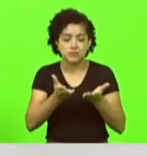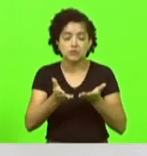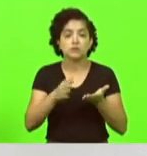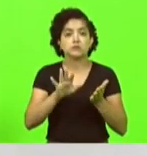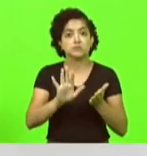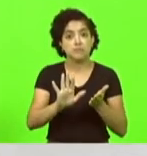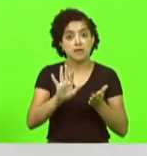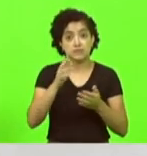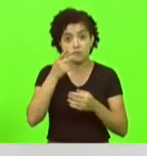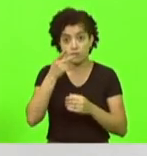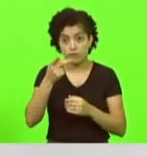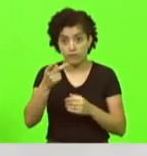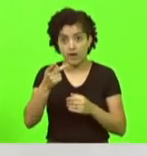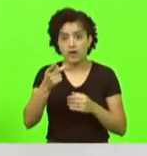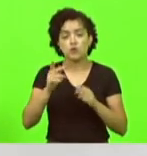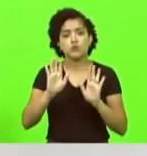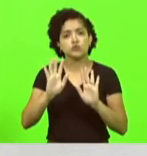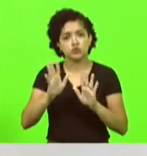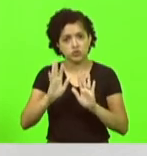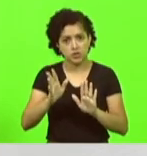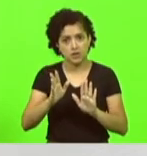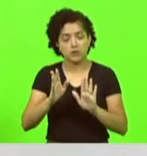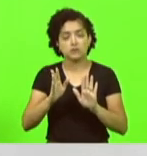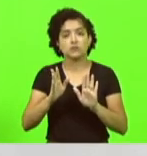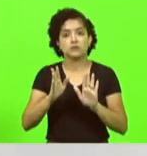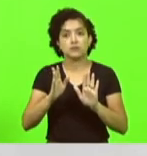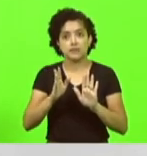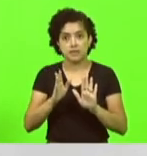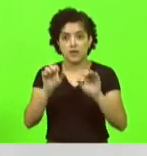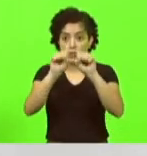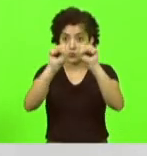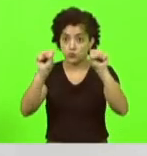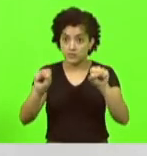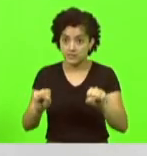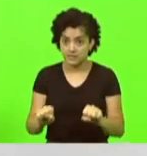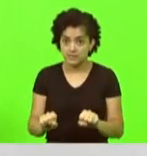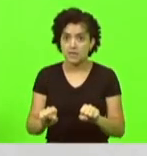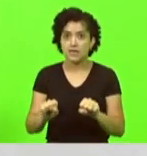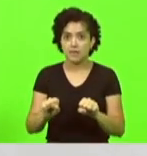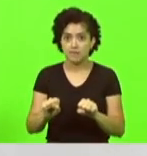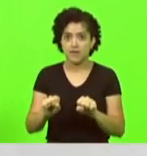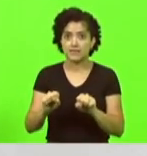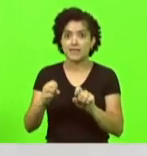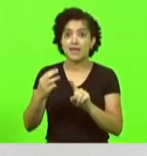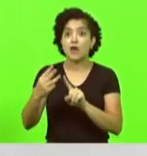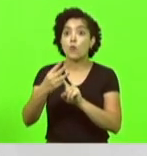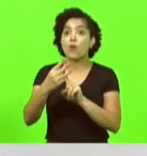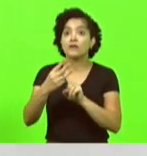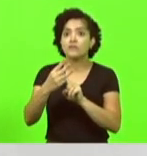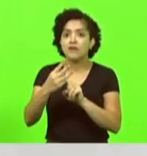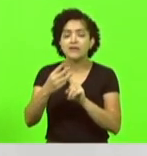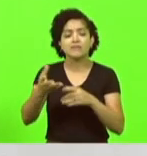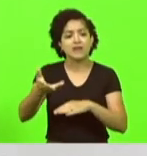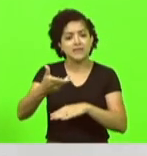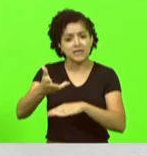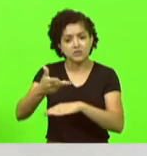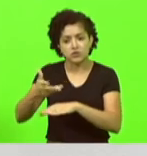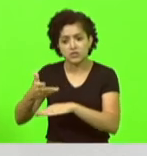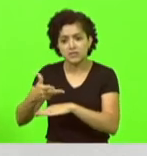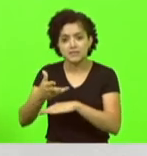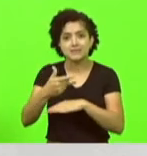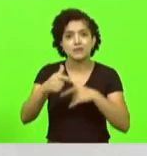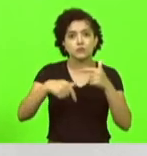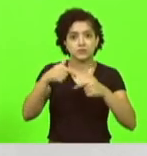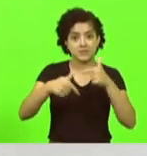todos vocês e que já está em implementação ou sistema wi-fi da casa que vai agilizar Por demais nossos trabalhos internos hoje